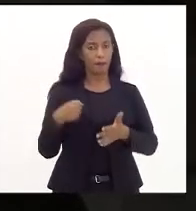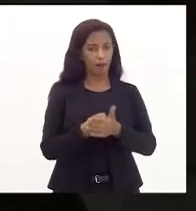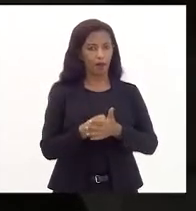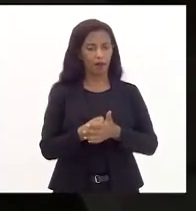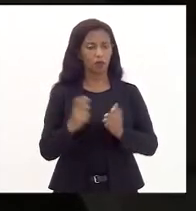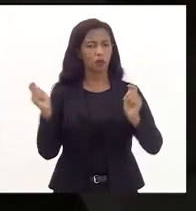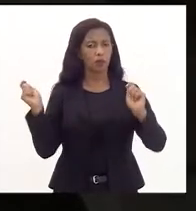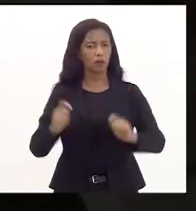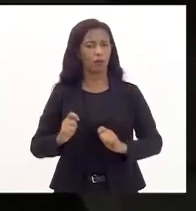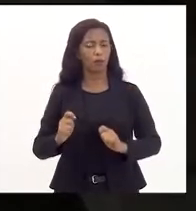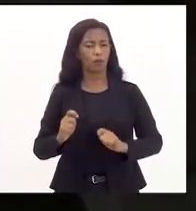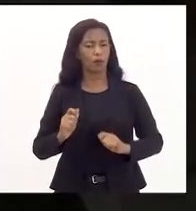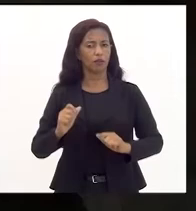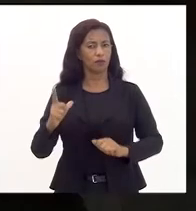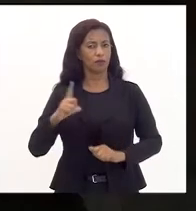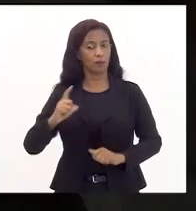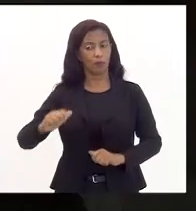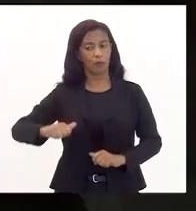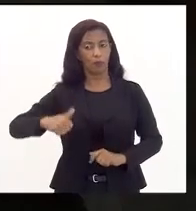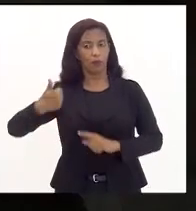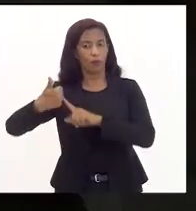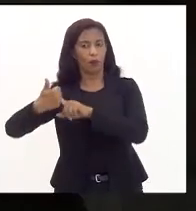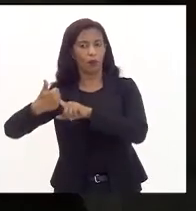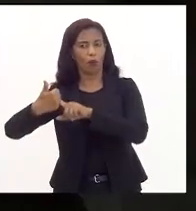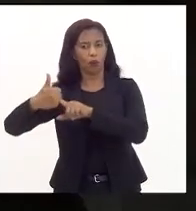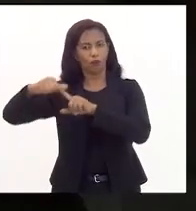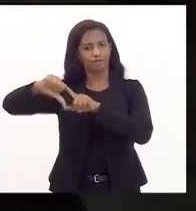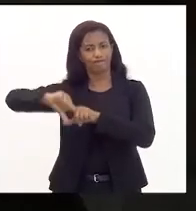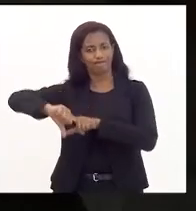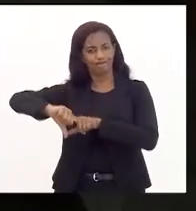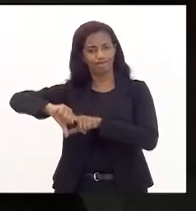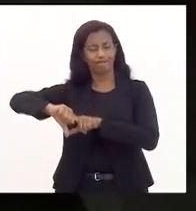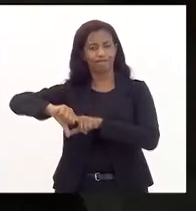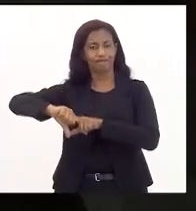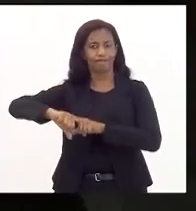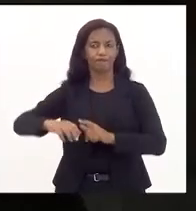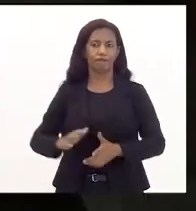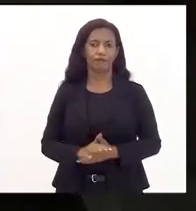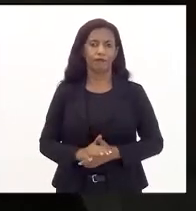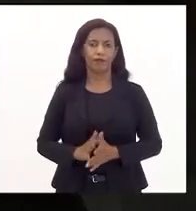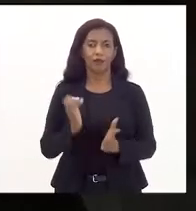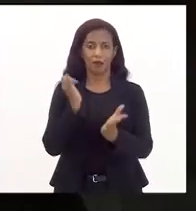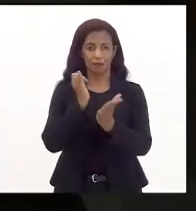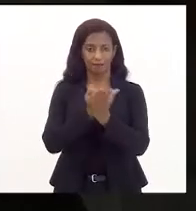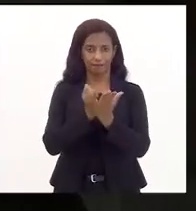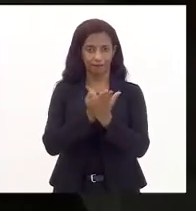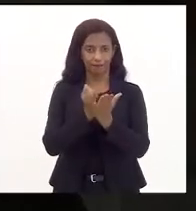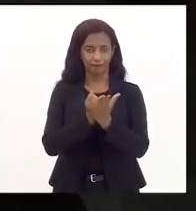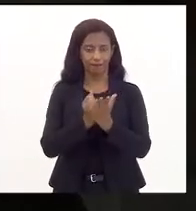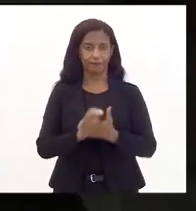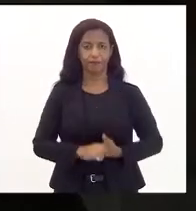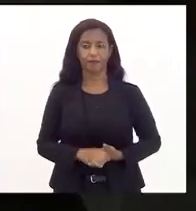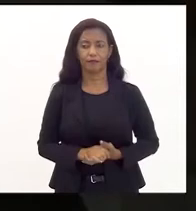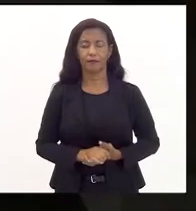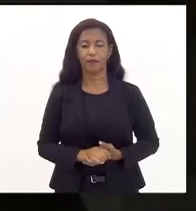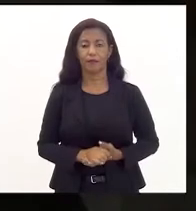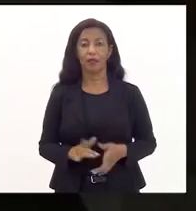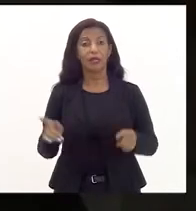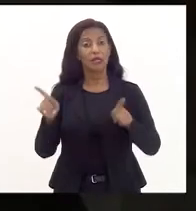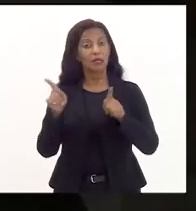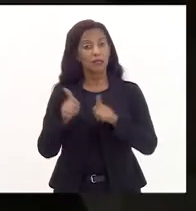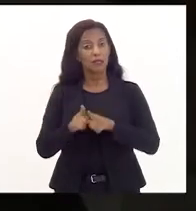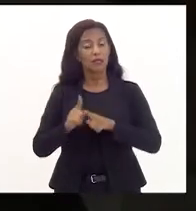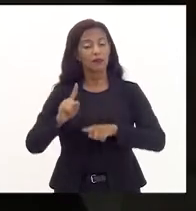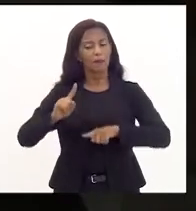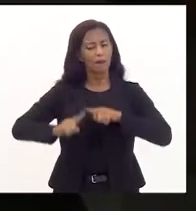isso pode dar positivamente ou negativamente nas receitas. Em função desse